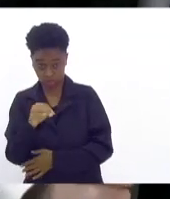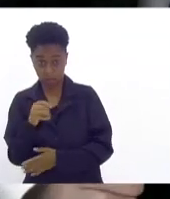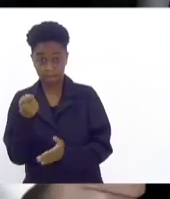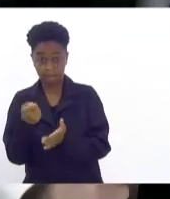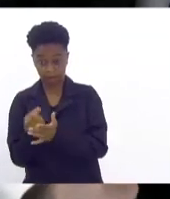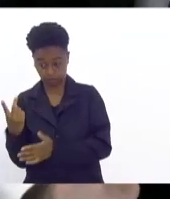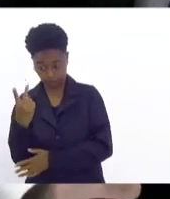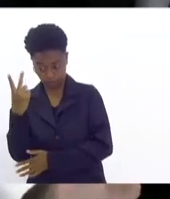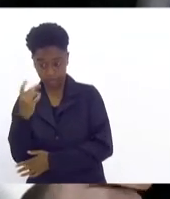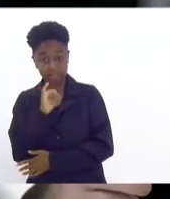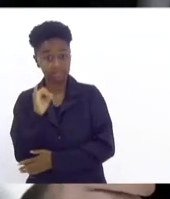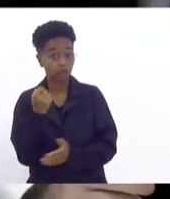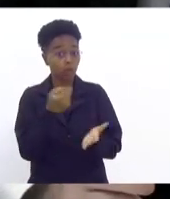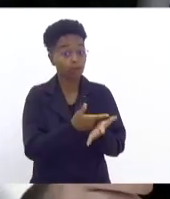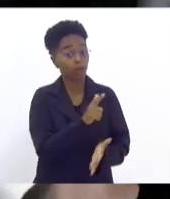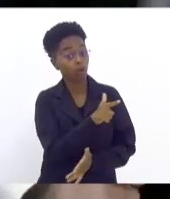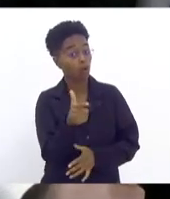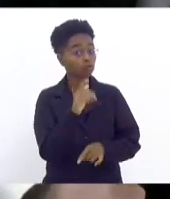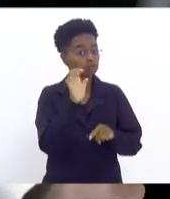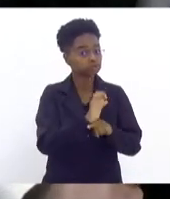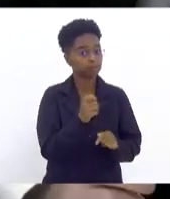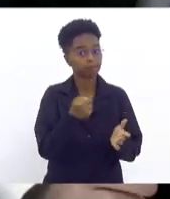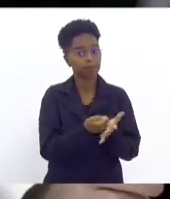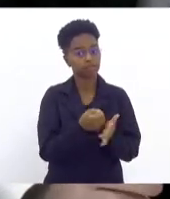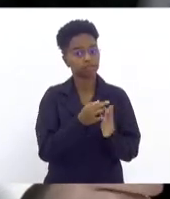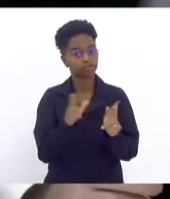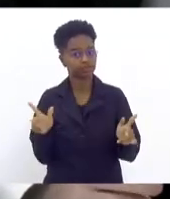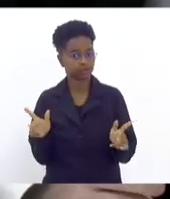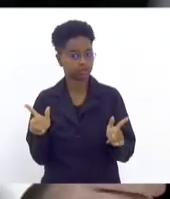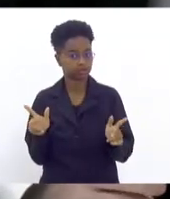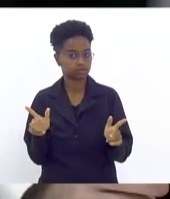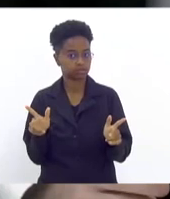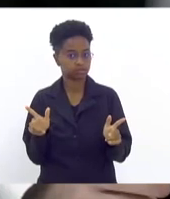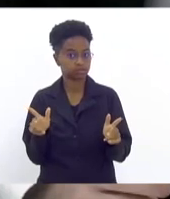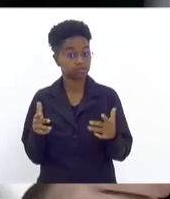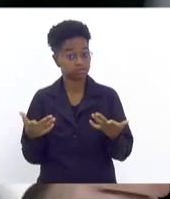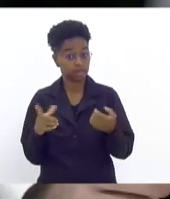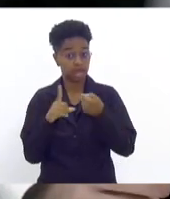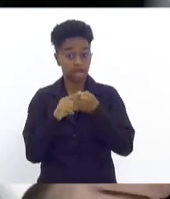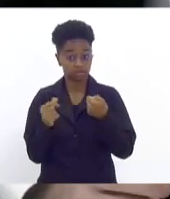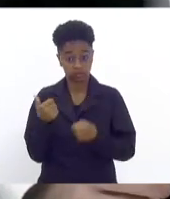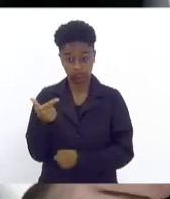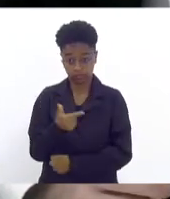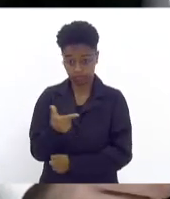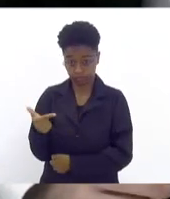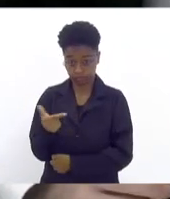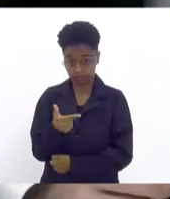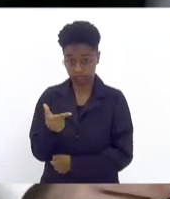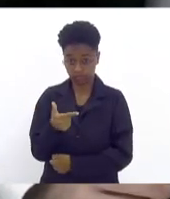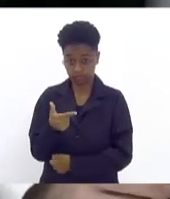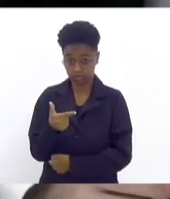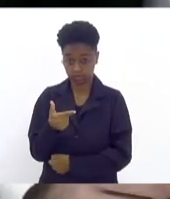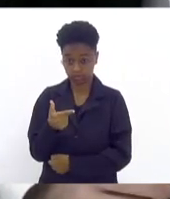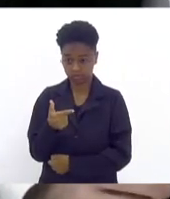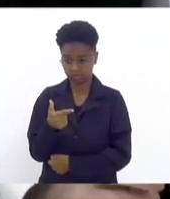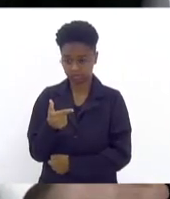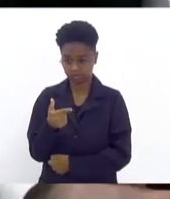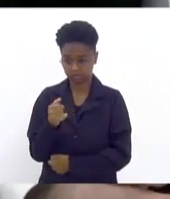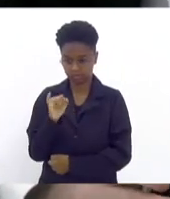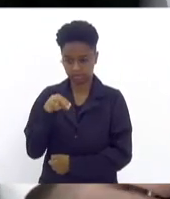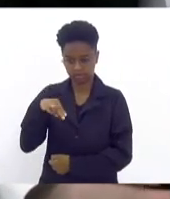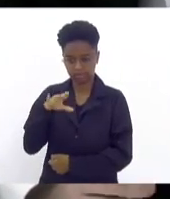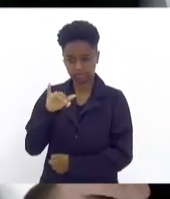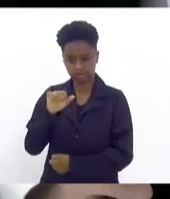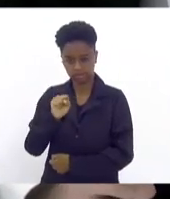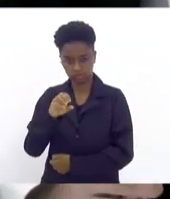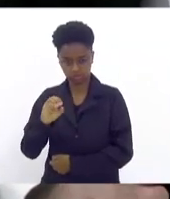outro estado pagaria outro preço. E o artigo 22, inciso 1º da Constituição,